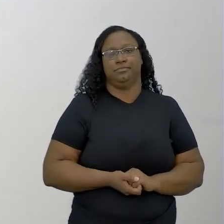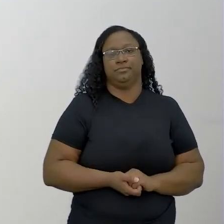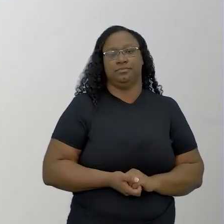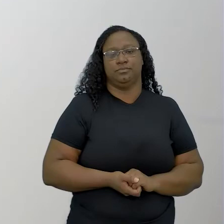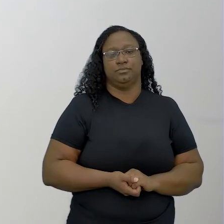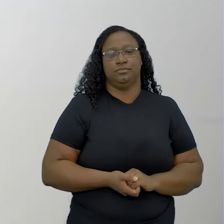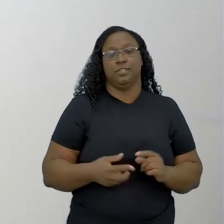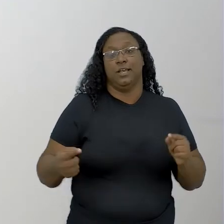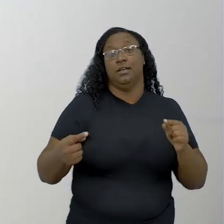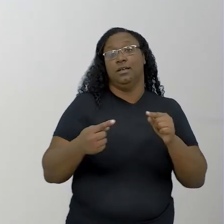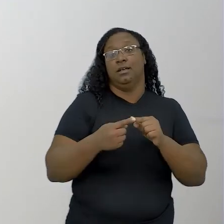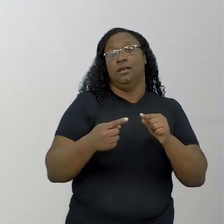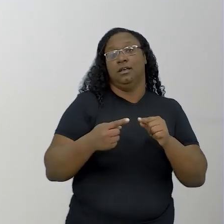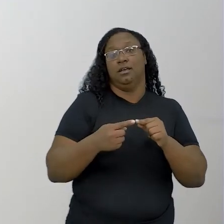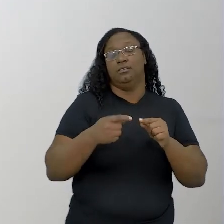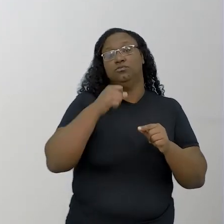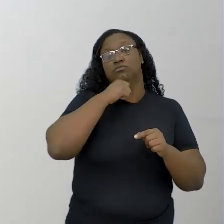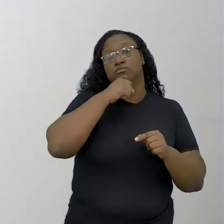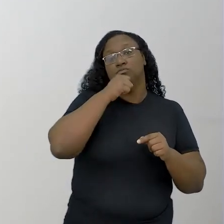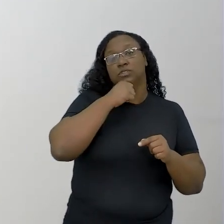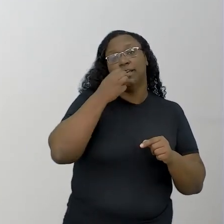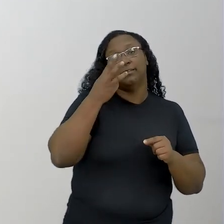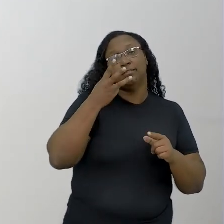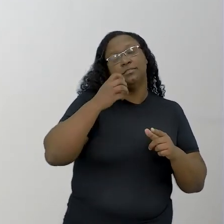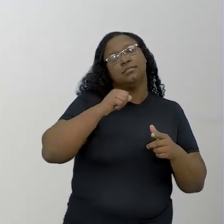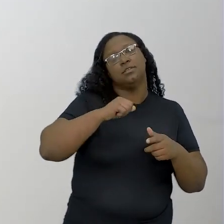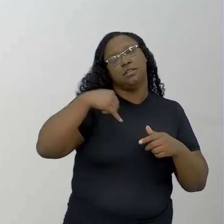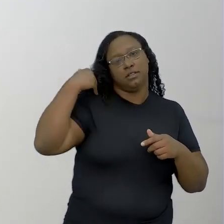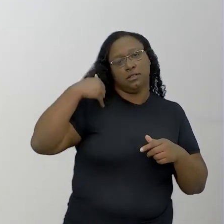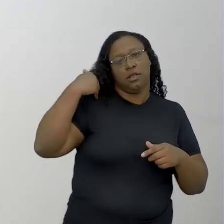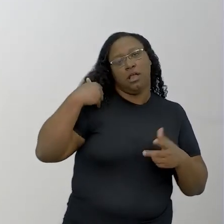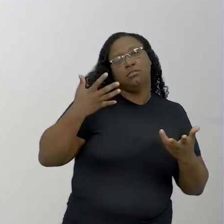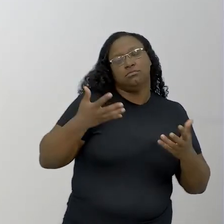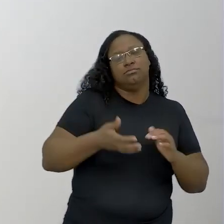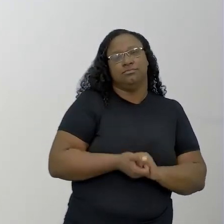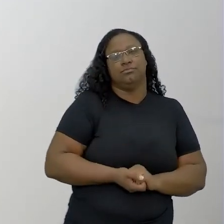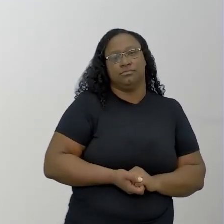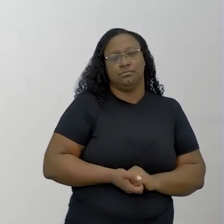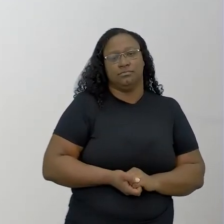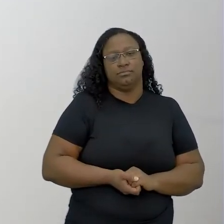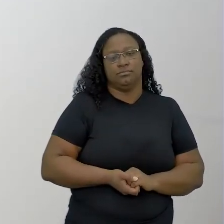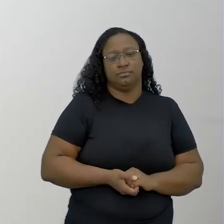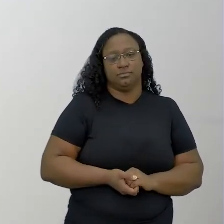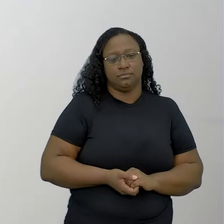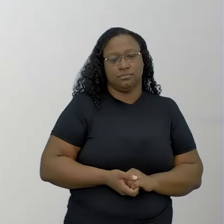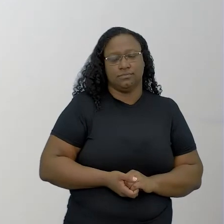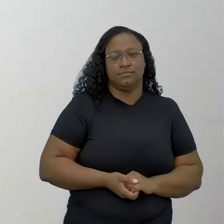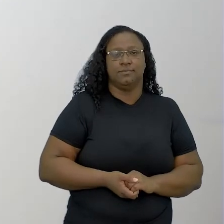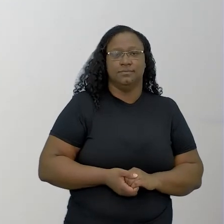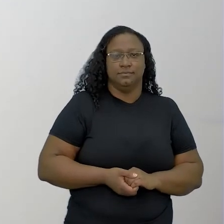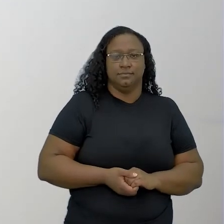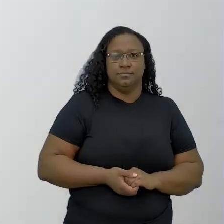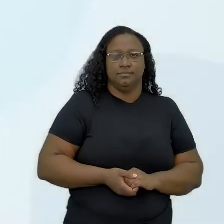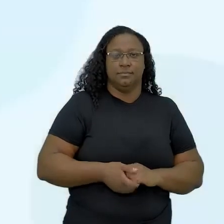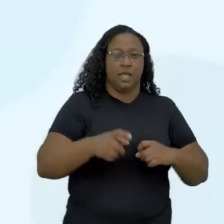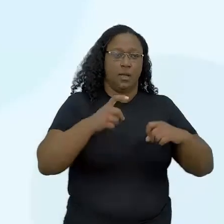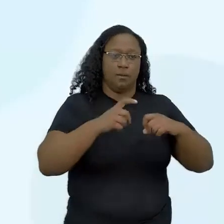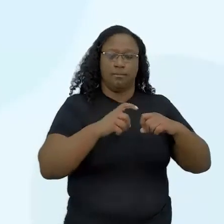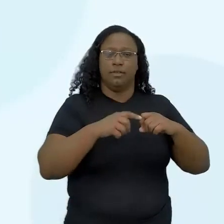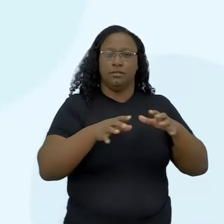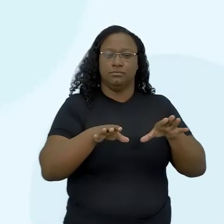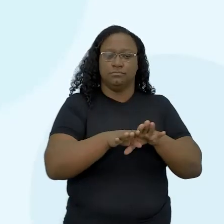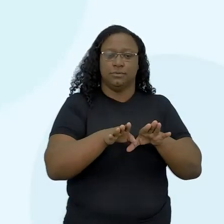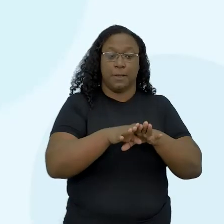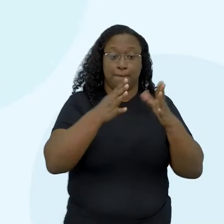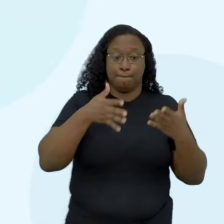que vão precisar de muito mais, de uma forma muito mais sistemática de atendimento médico. Vamos lá para o LED. A